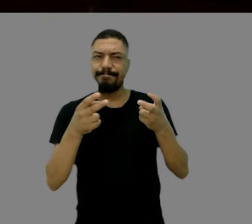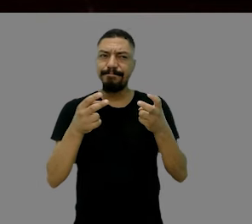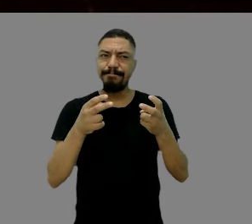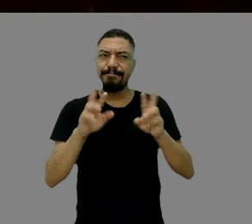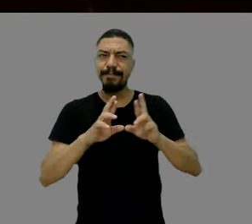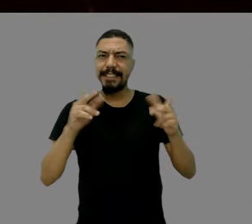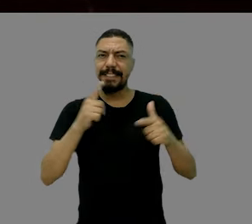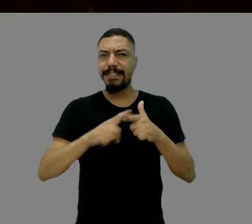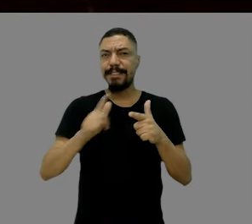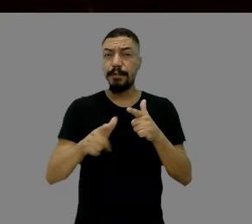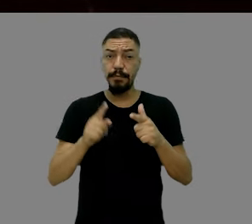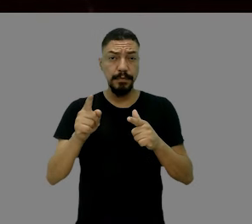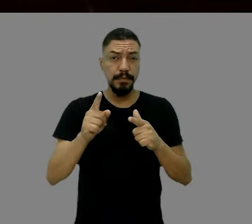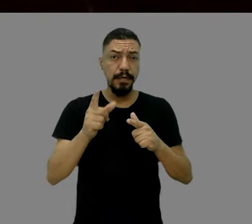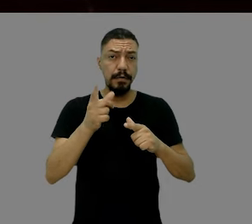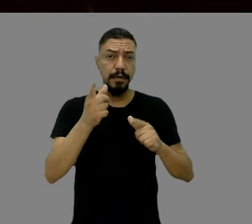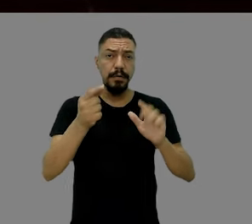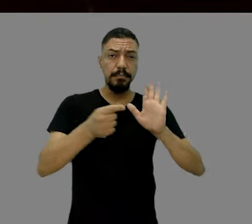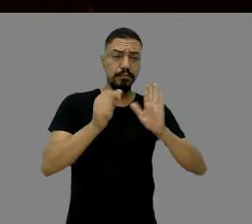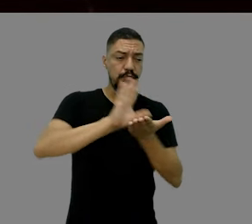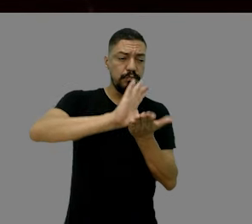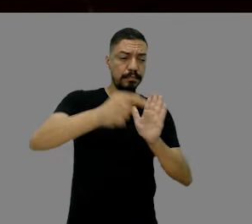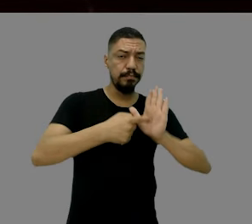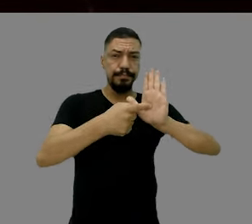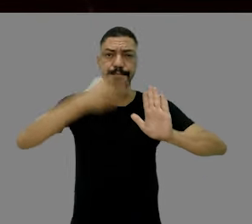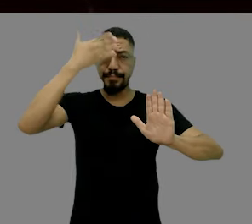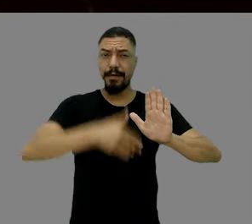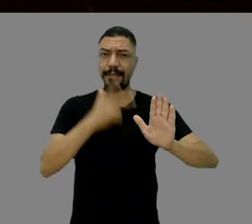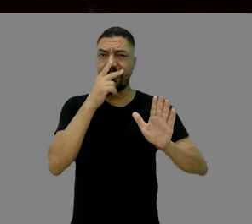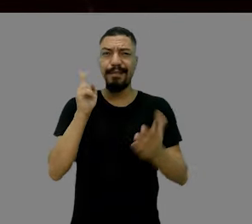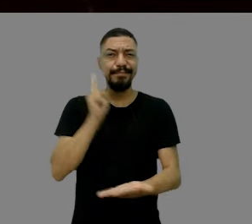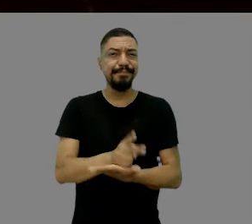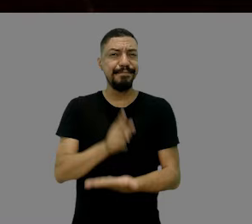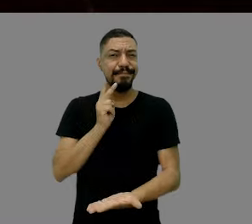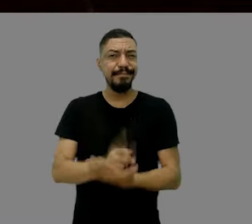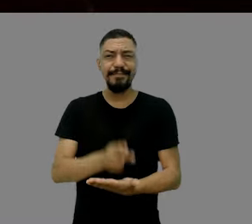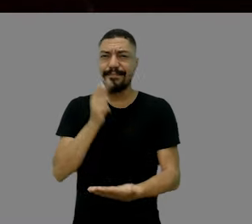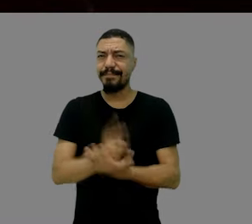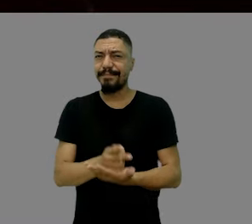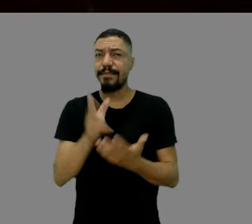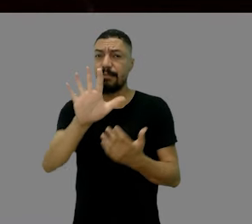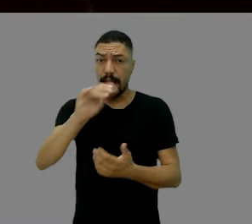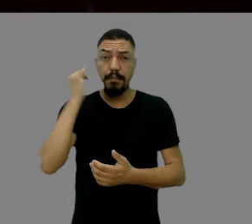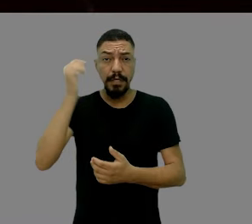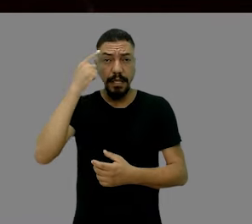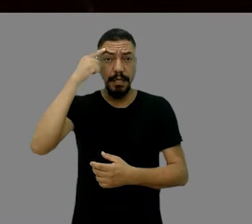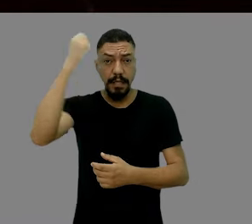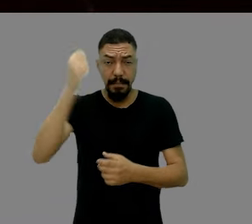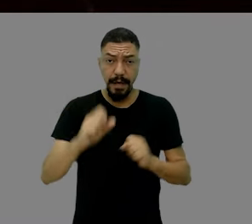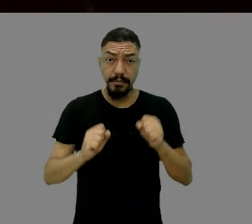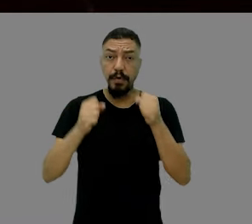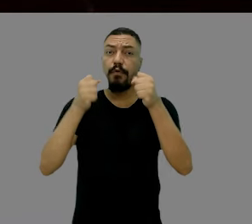né, da prestação de contas. Então, vai parecer redundante, mas eu acho que é importante a redundância para que a gente